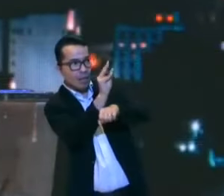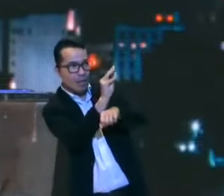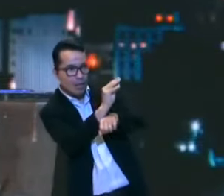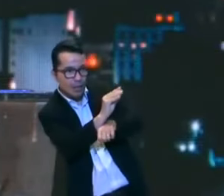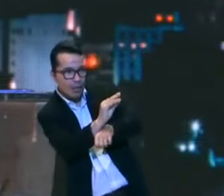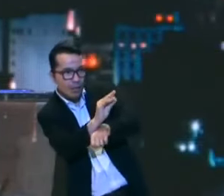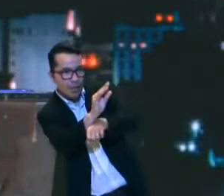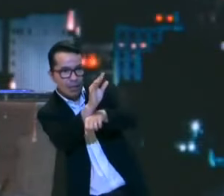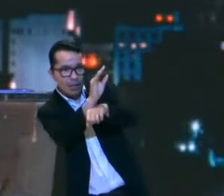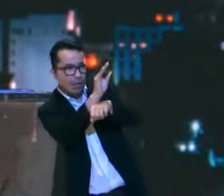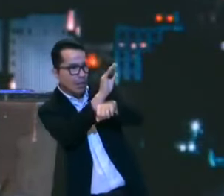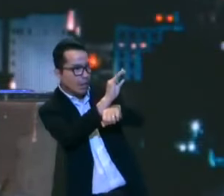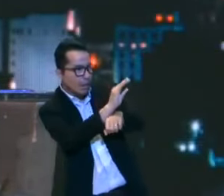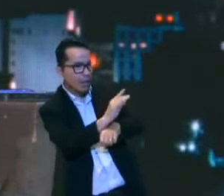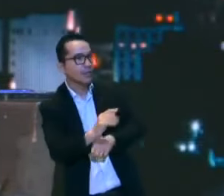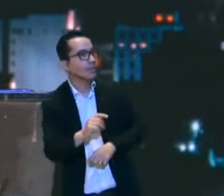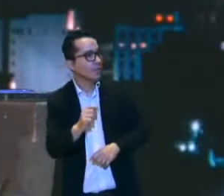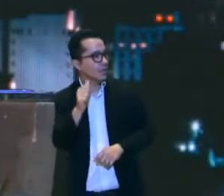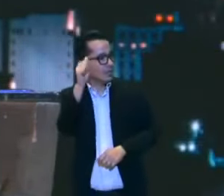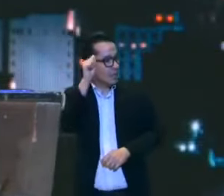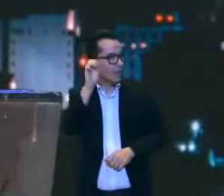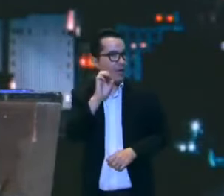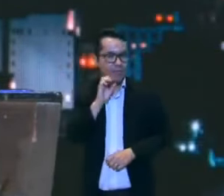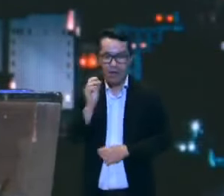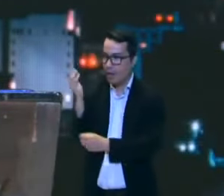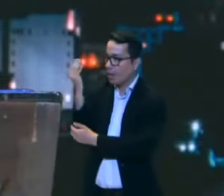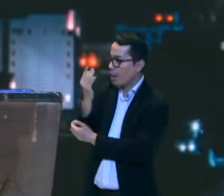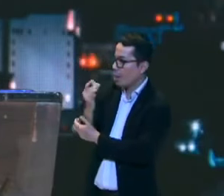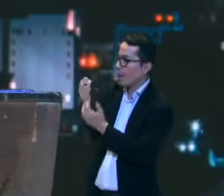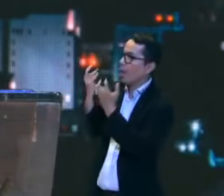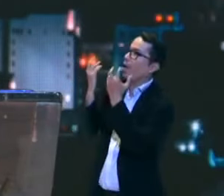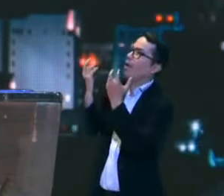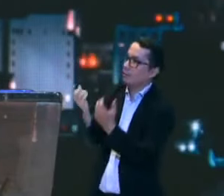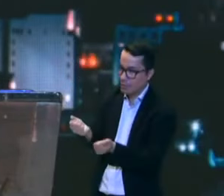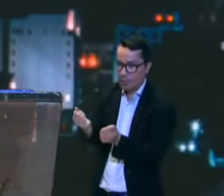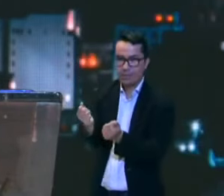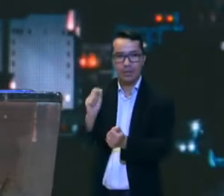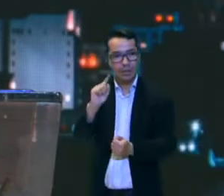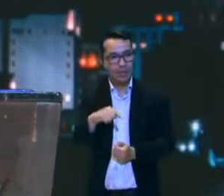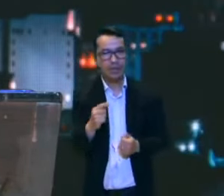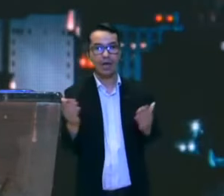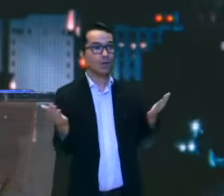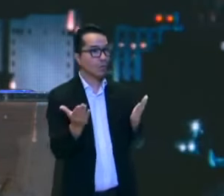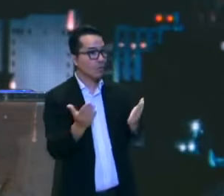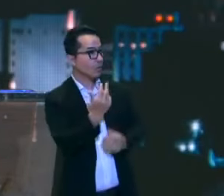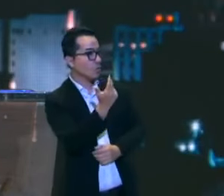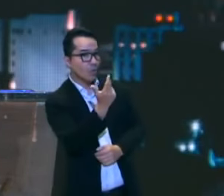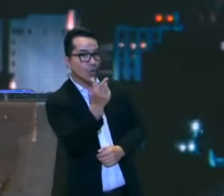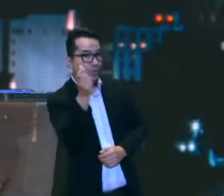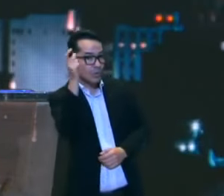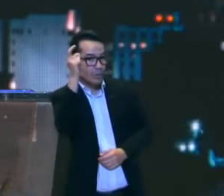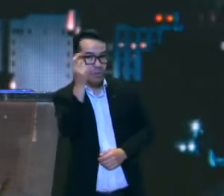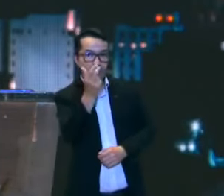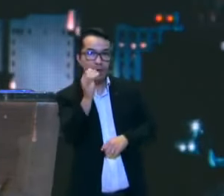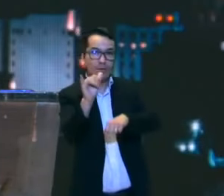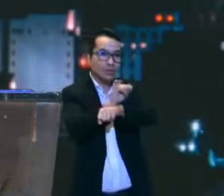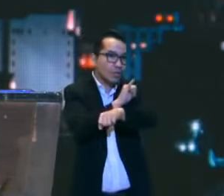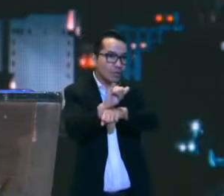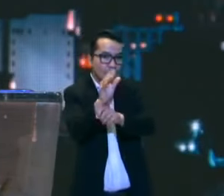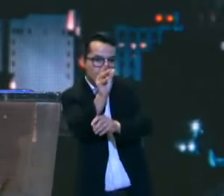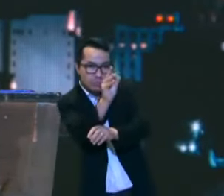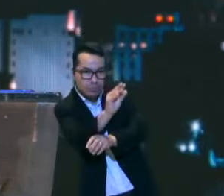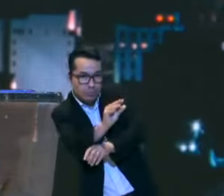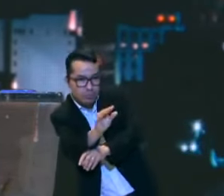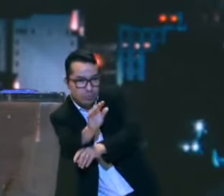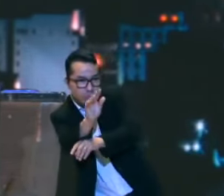maquinação do mal, e se apartem da simplicidade e pureza devidas a Cristo. O que a Bíblia